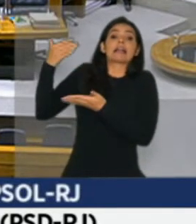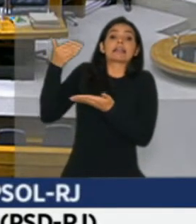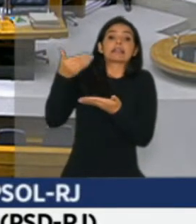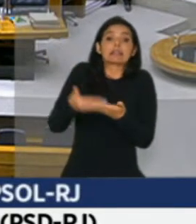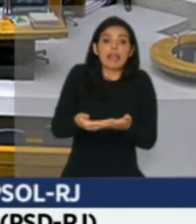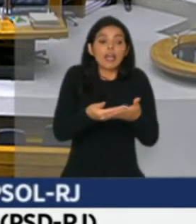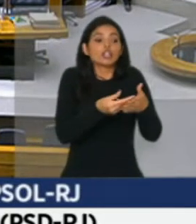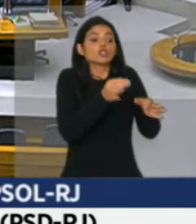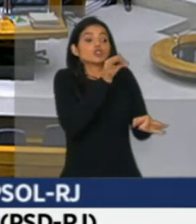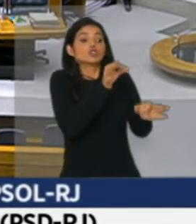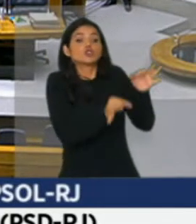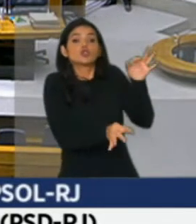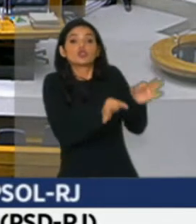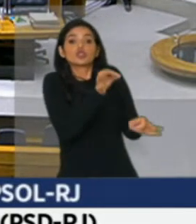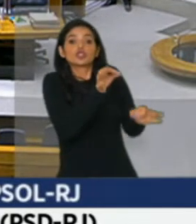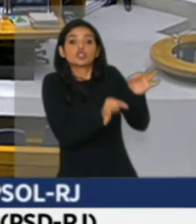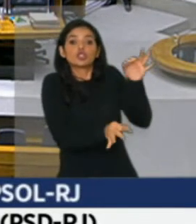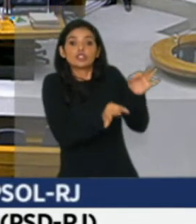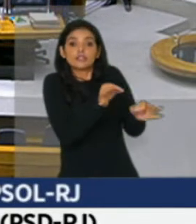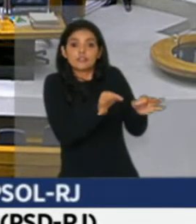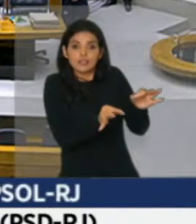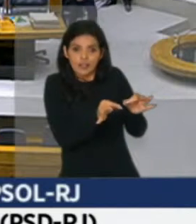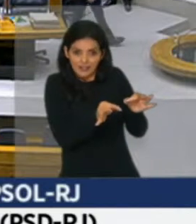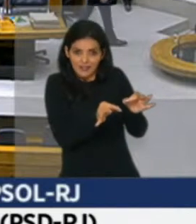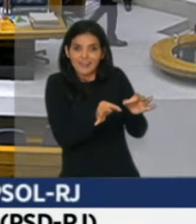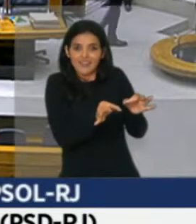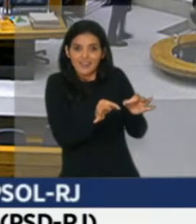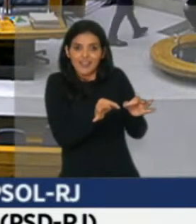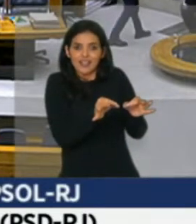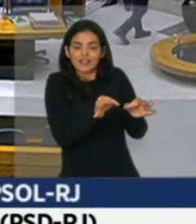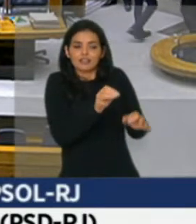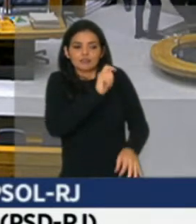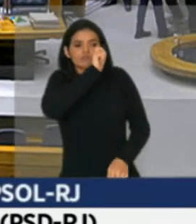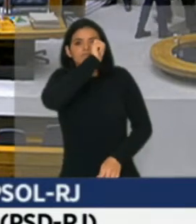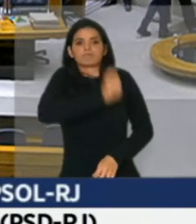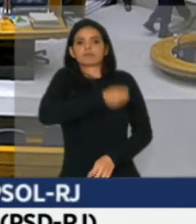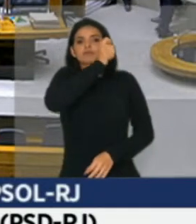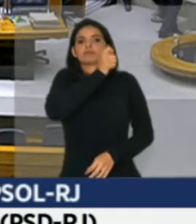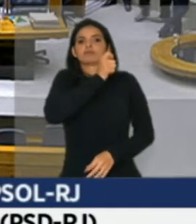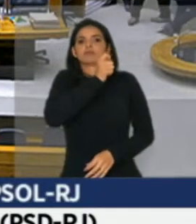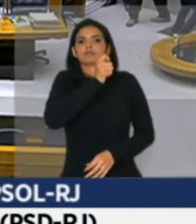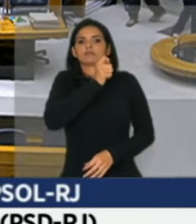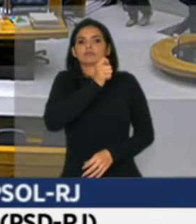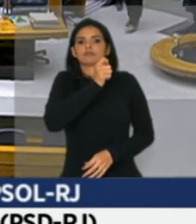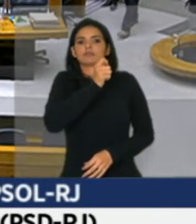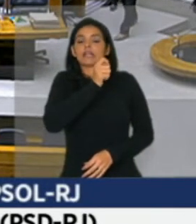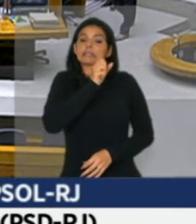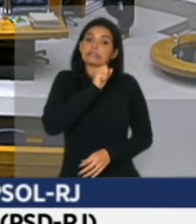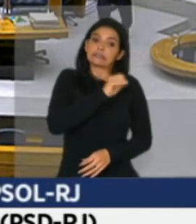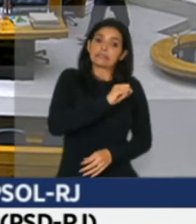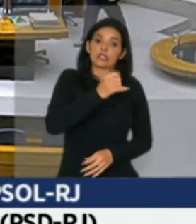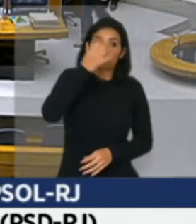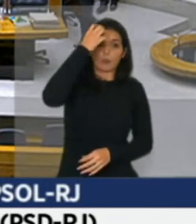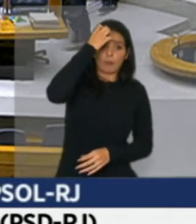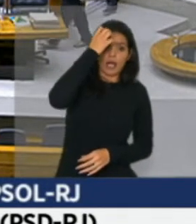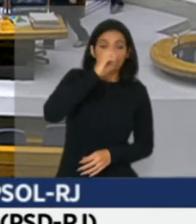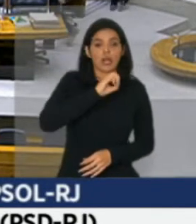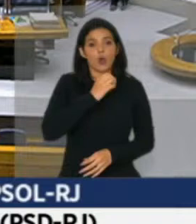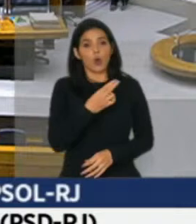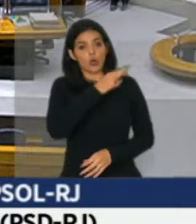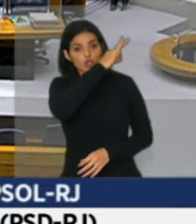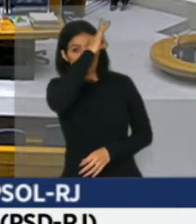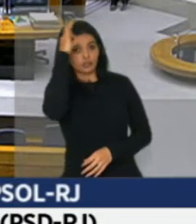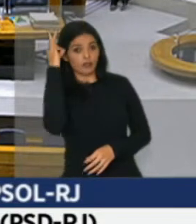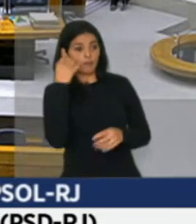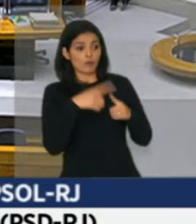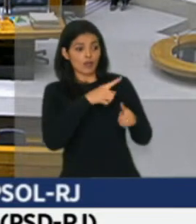o júri, que é quem tem a possibilidade, do ponto